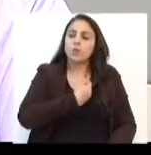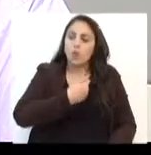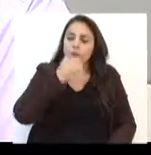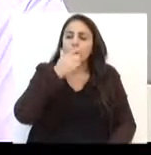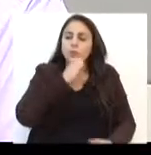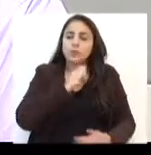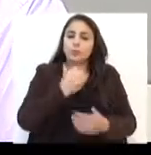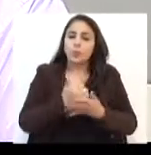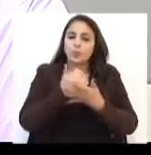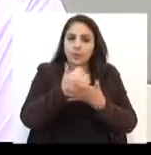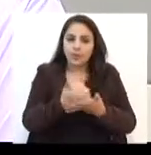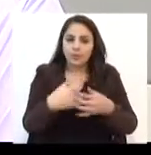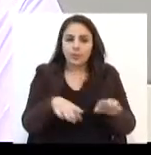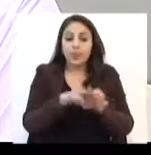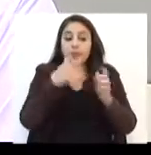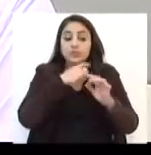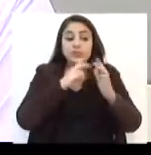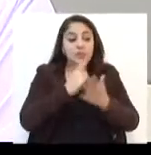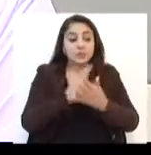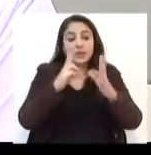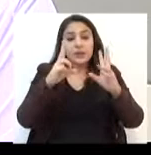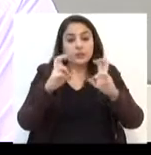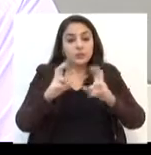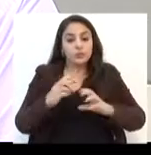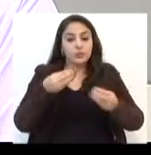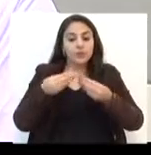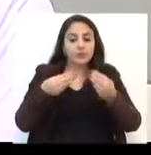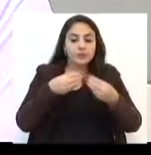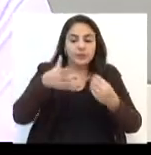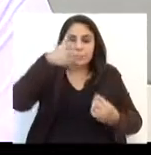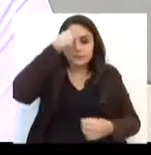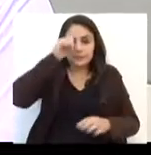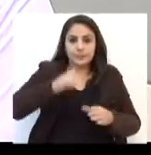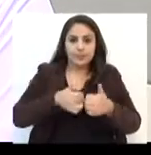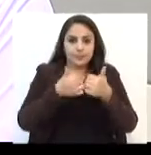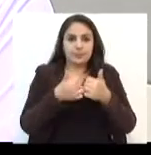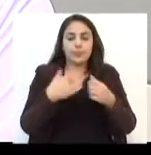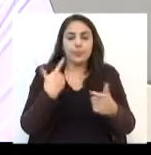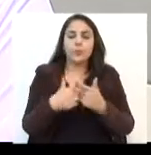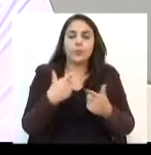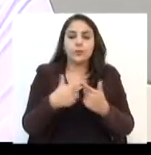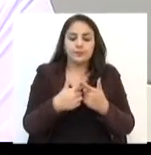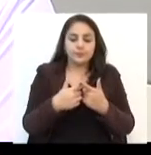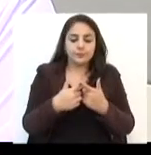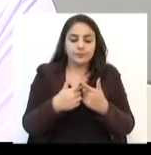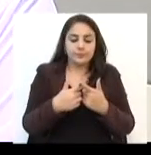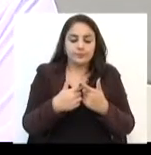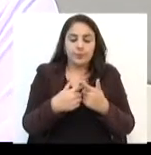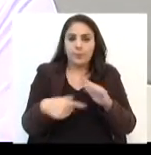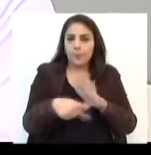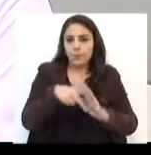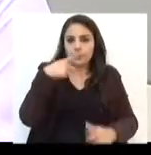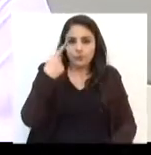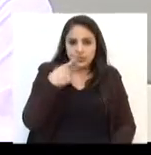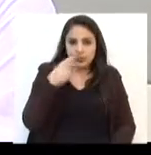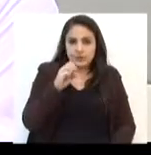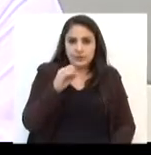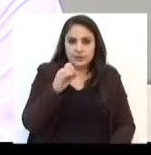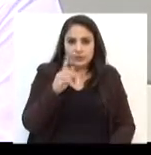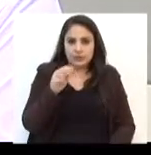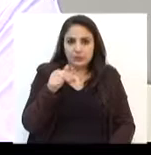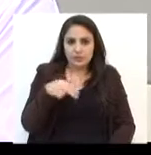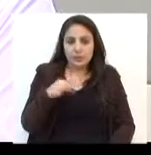favorável e acho que sempre quando nós temos essas questões, nós temos que ser flexível e analisar bem. Porém, o próprio vereador Sidney